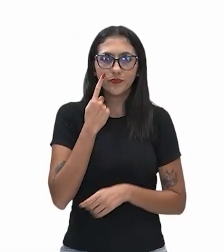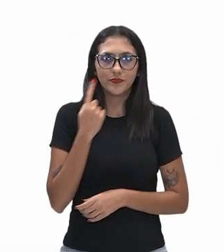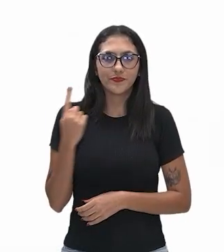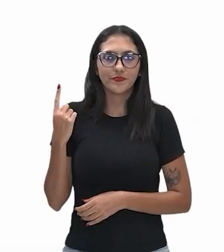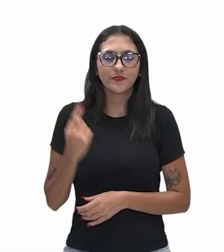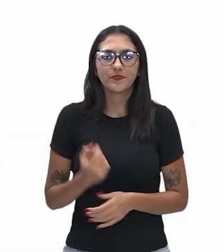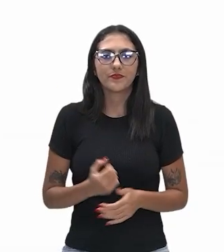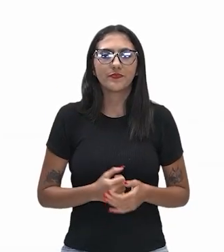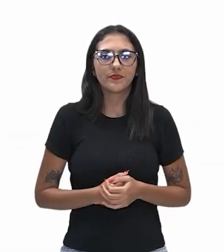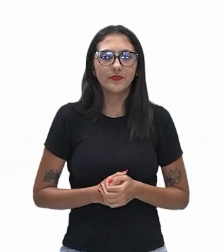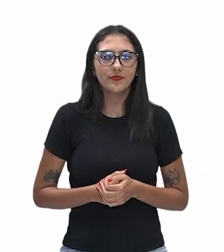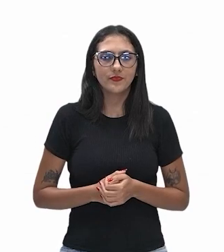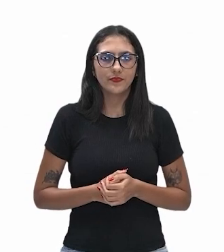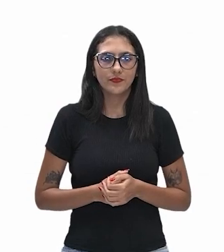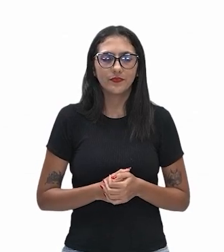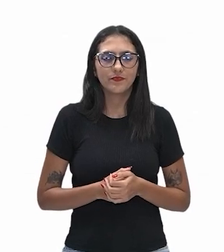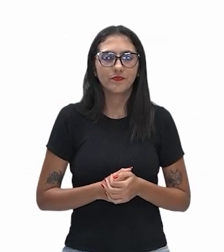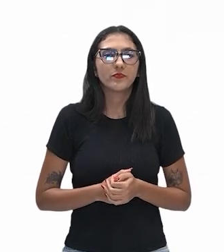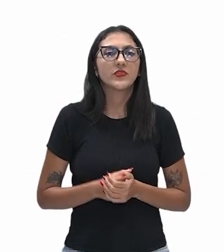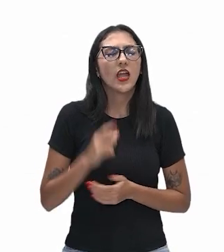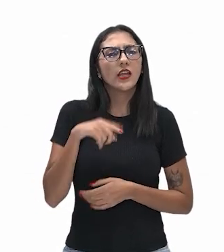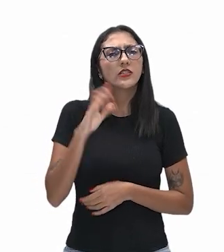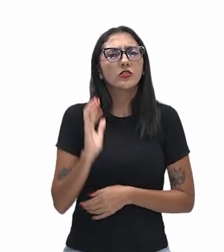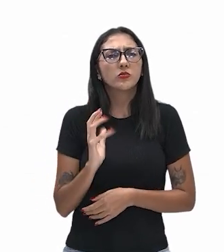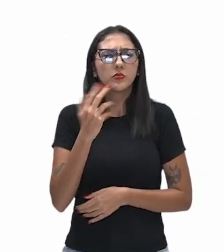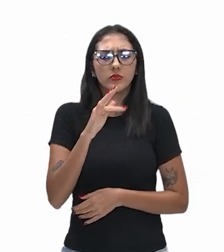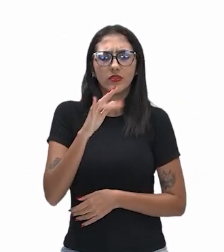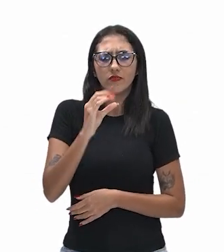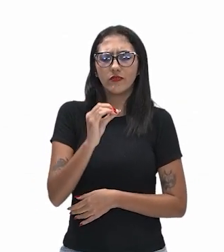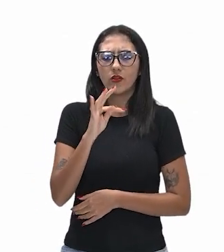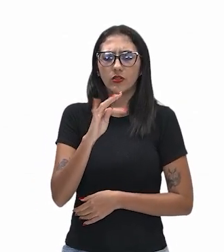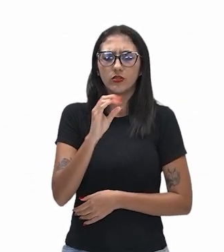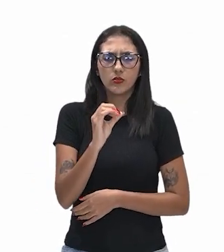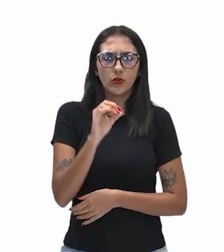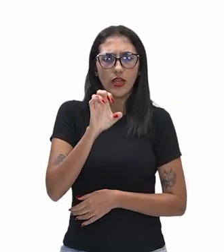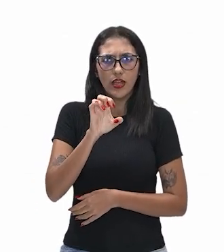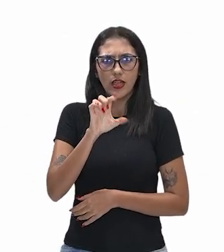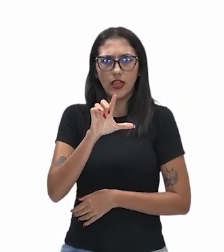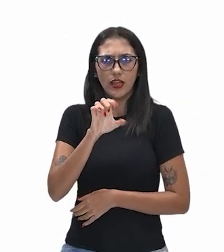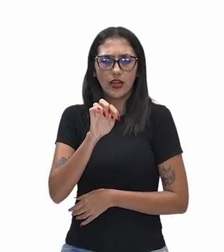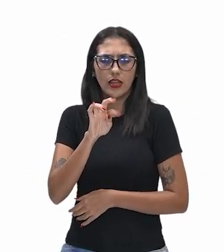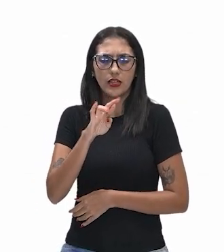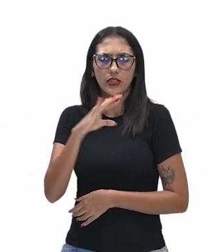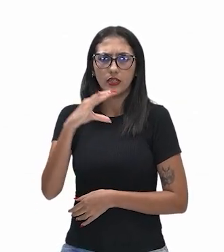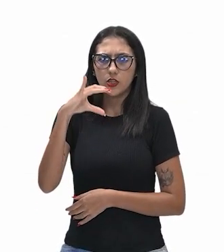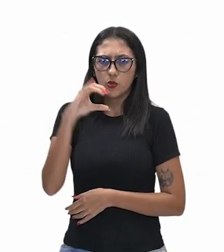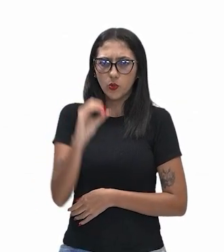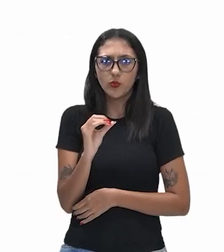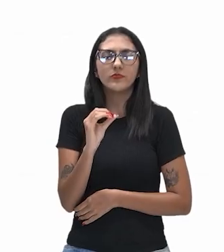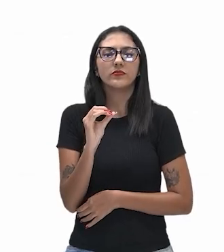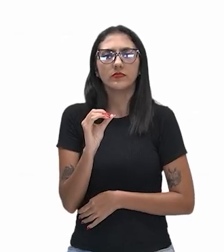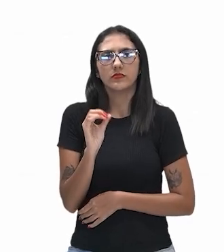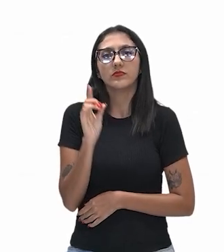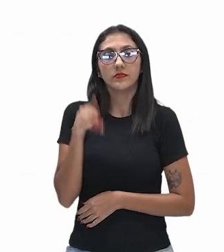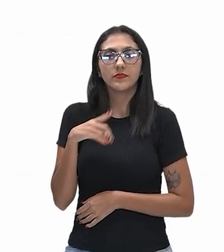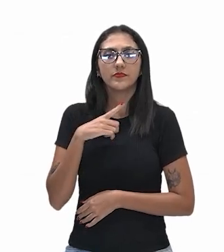olhada. O efeito fotoelétrico, ele nada mais é do que aquele fenômeno em que eu vou emitir